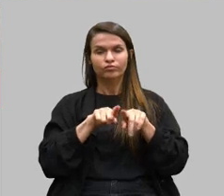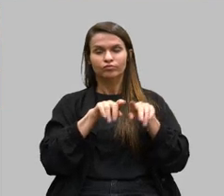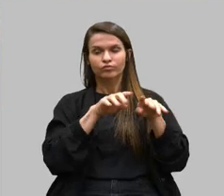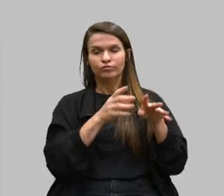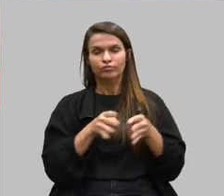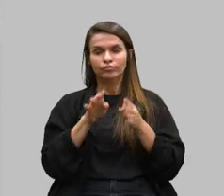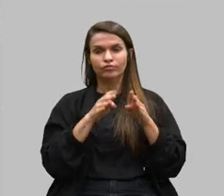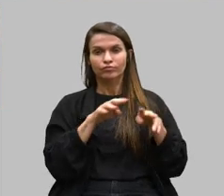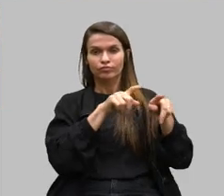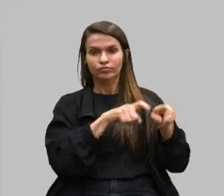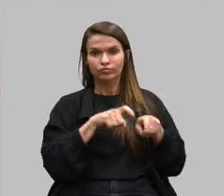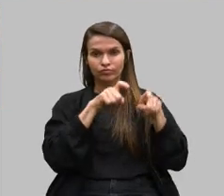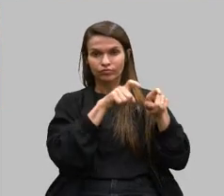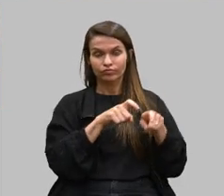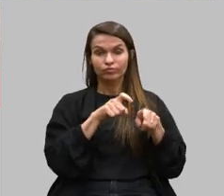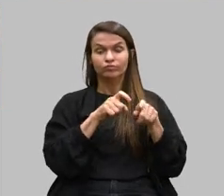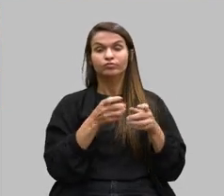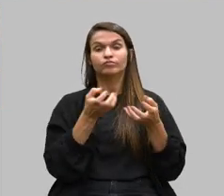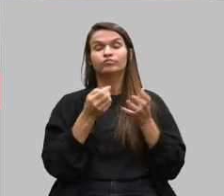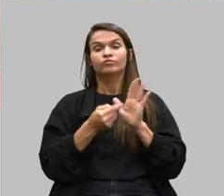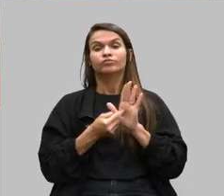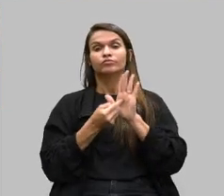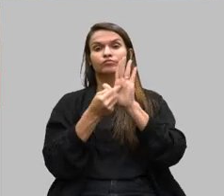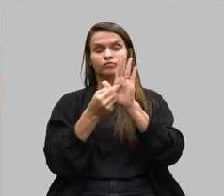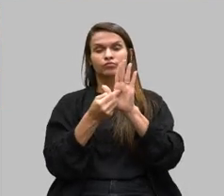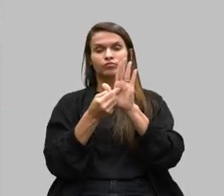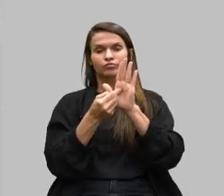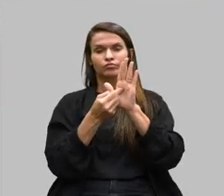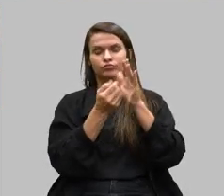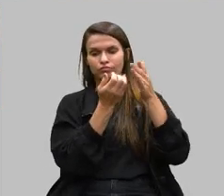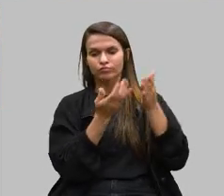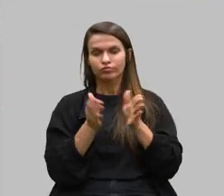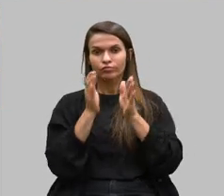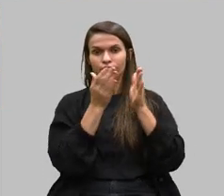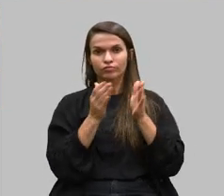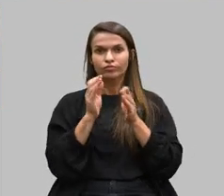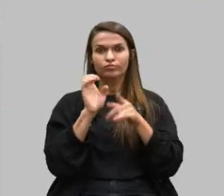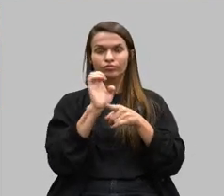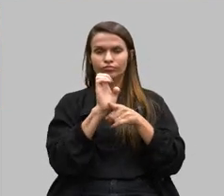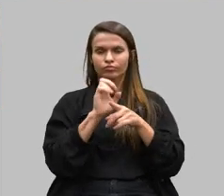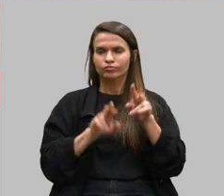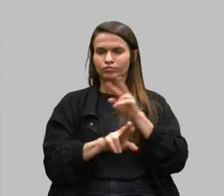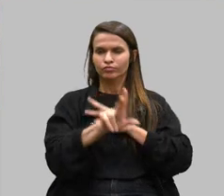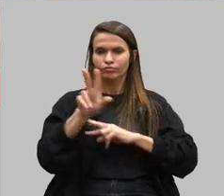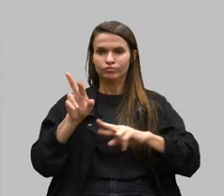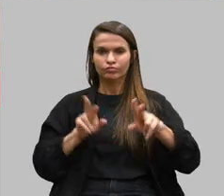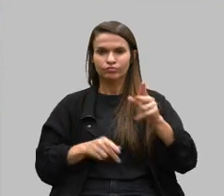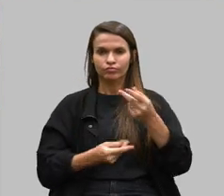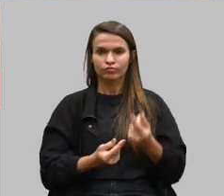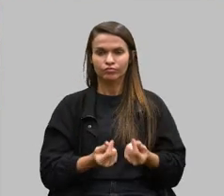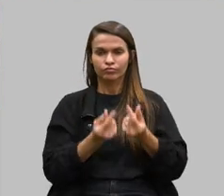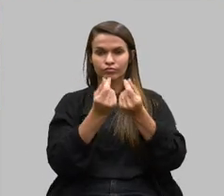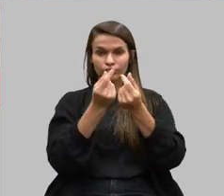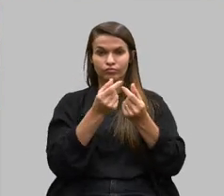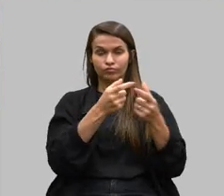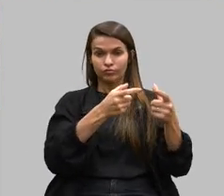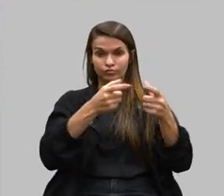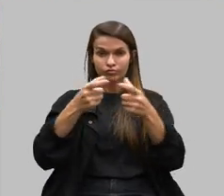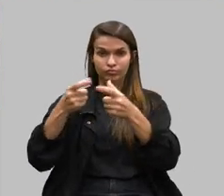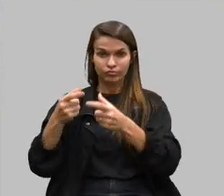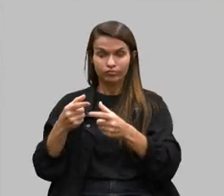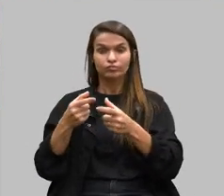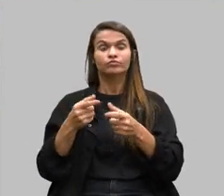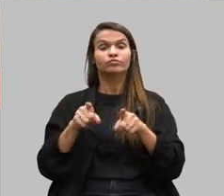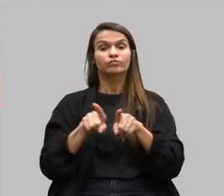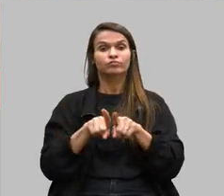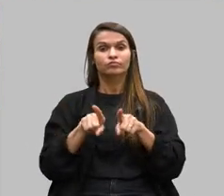de destacar a enorme produção do nosso Estado a diversidade Econômica em todas as regiões e que Onde